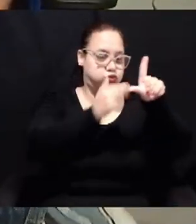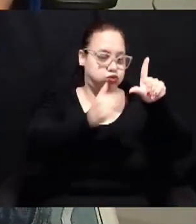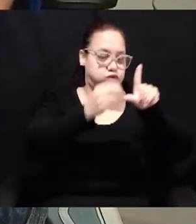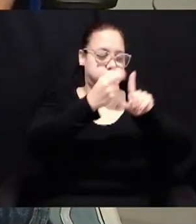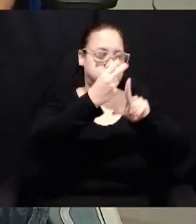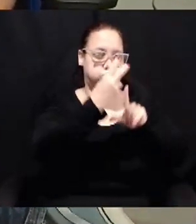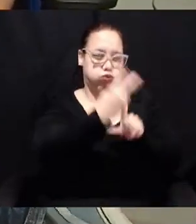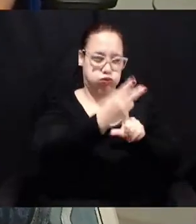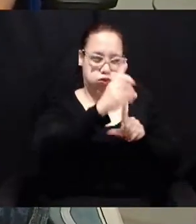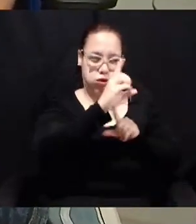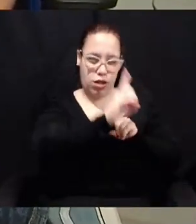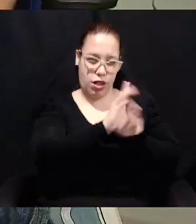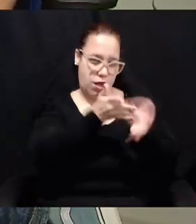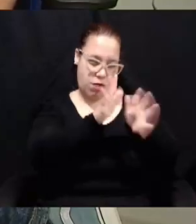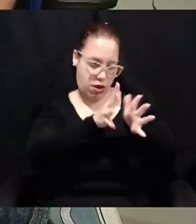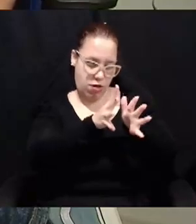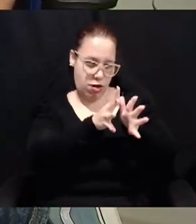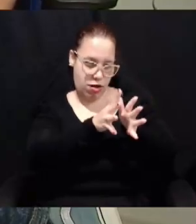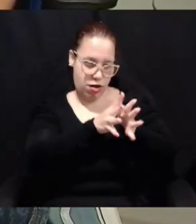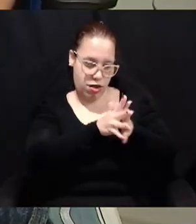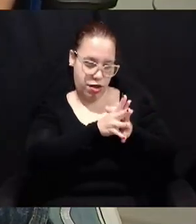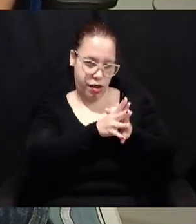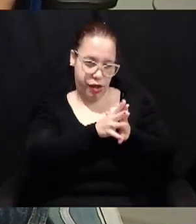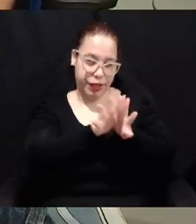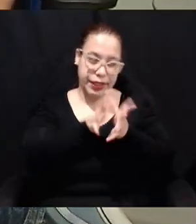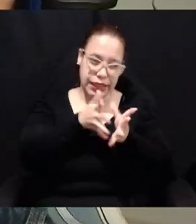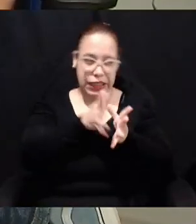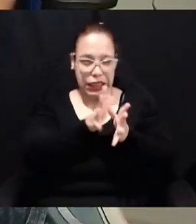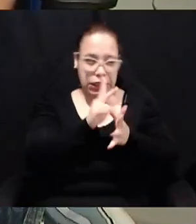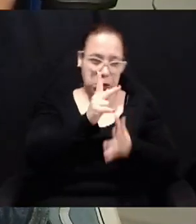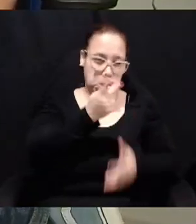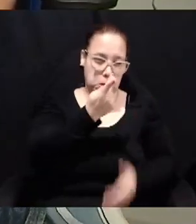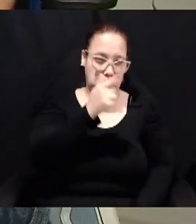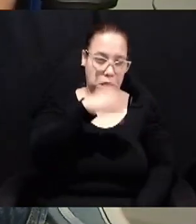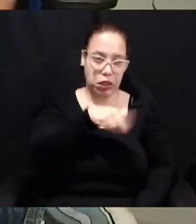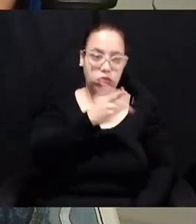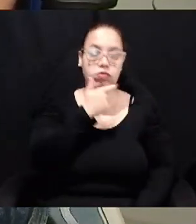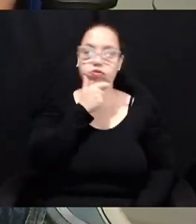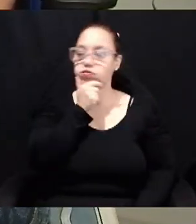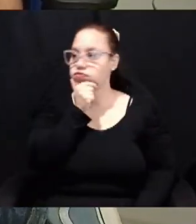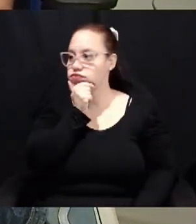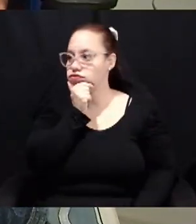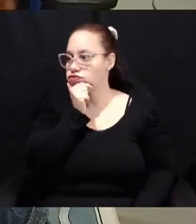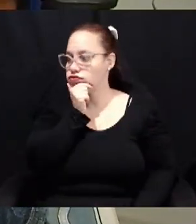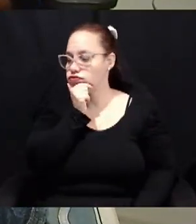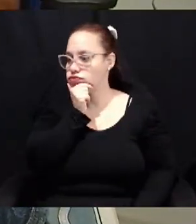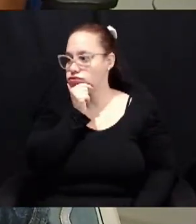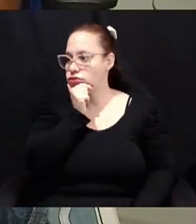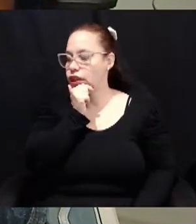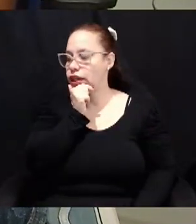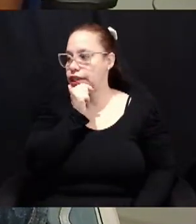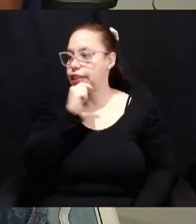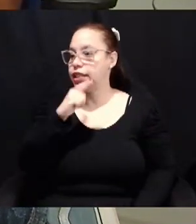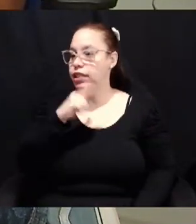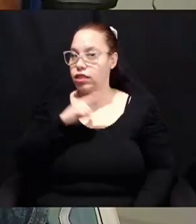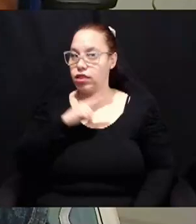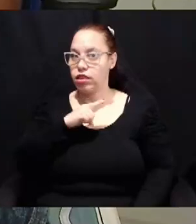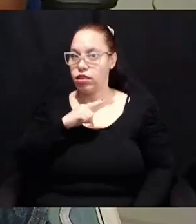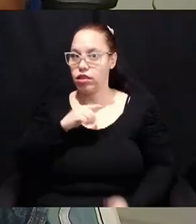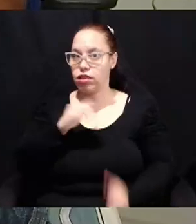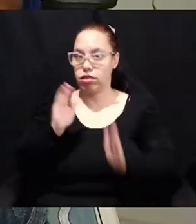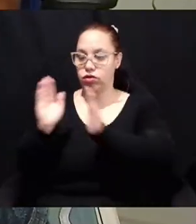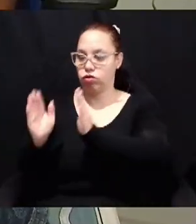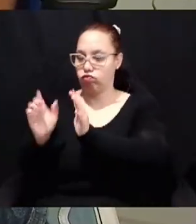a história em quadrinho, né? Ela é uma... A gente fala que tem os hiatos entre um quadro e outro, e a